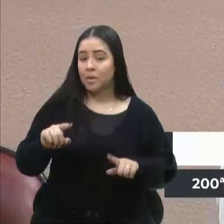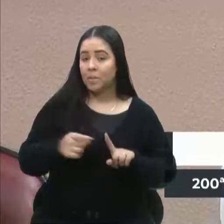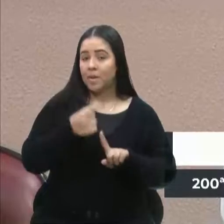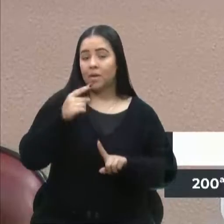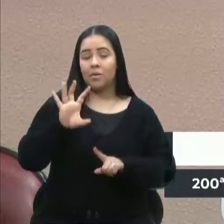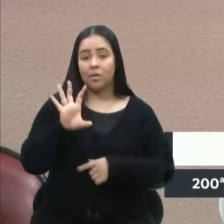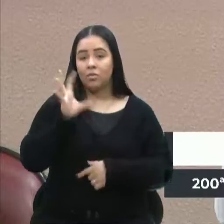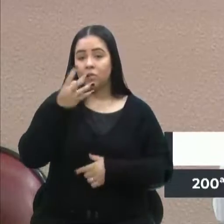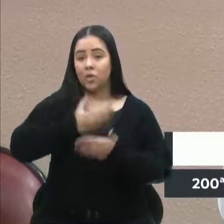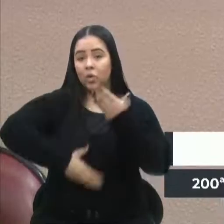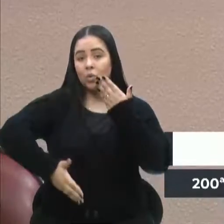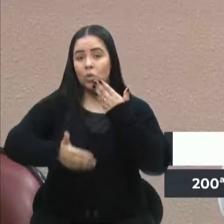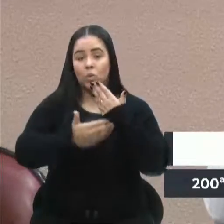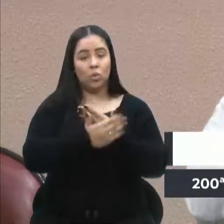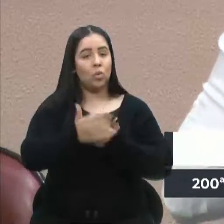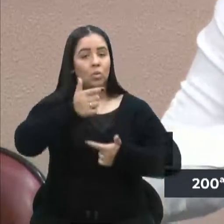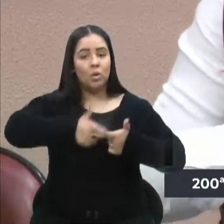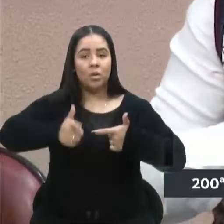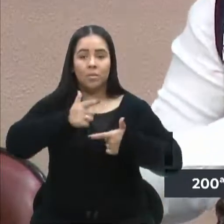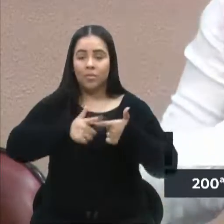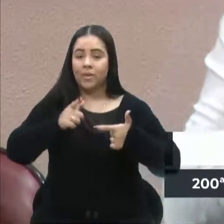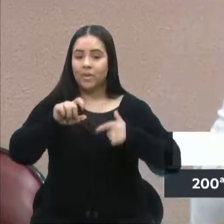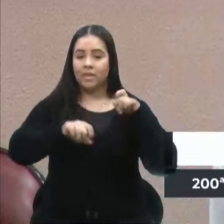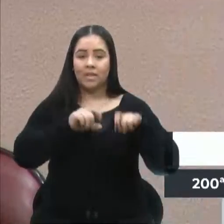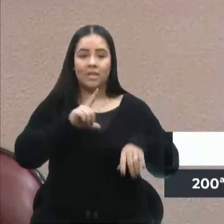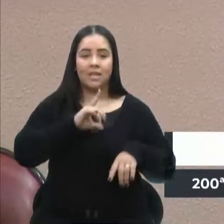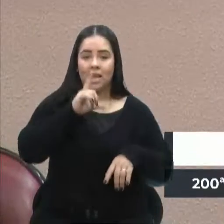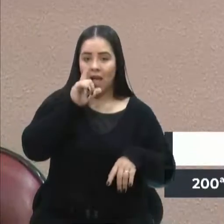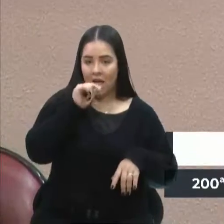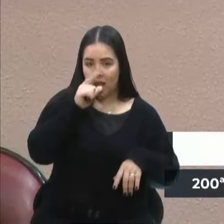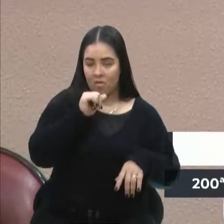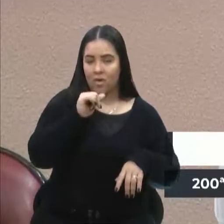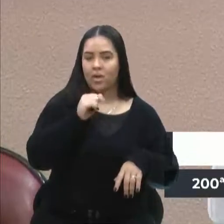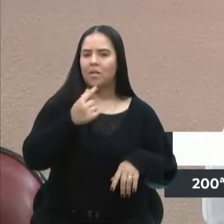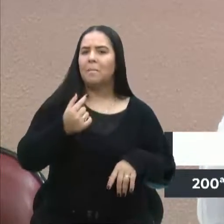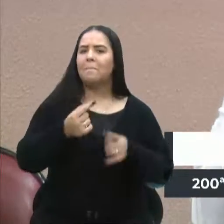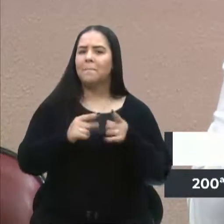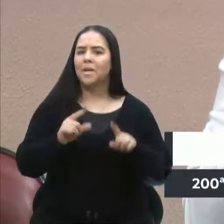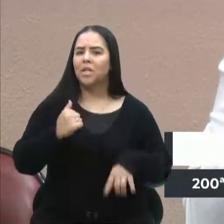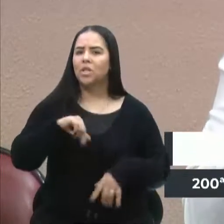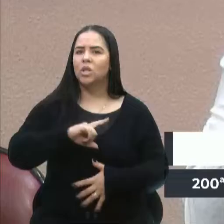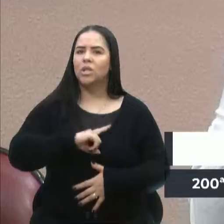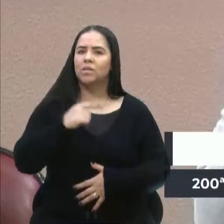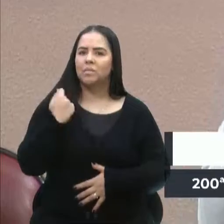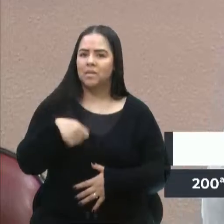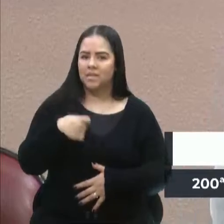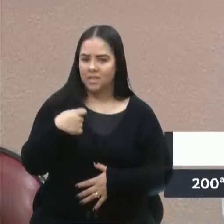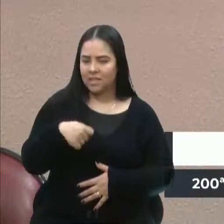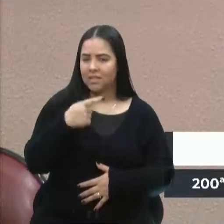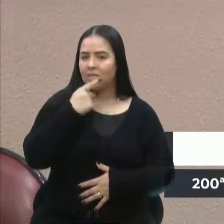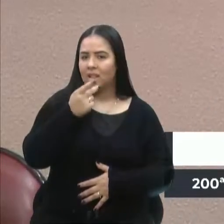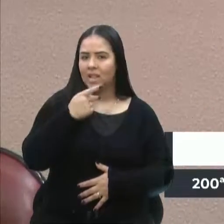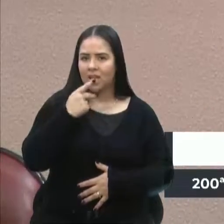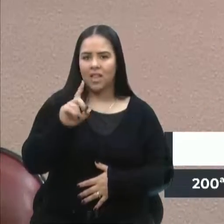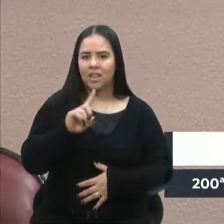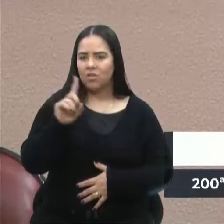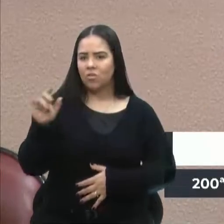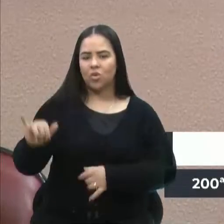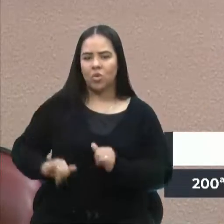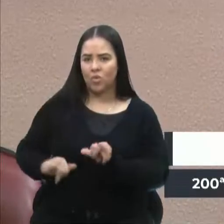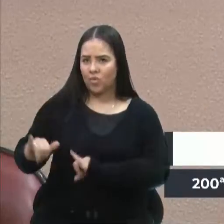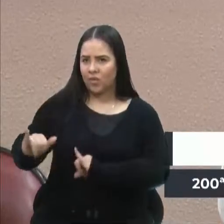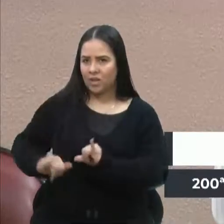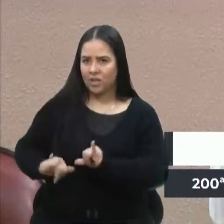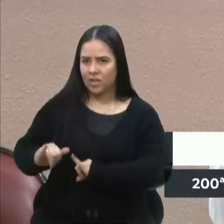os pontos e todos os problemas de alagamento, mas aqui a gente precisa falar. Ninguém sofreu tanto com os